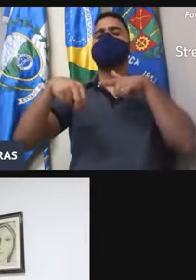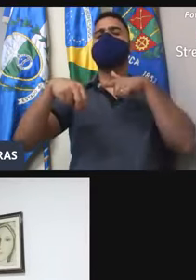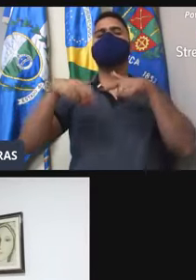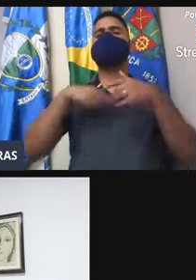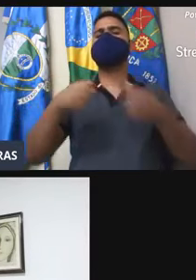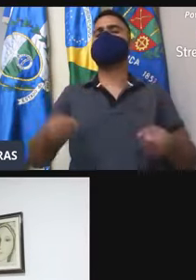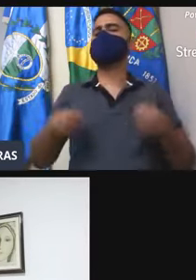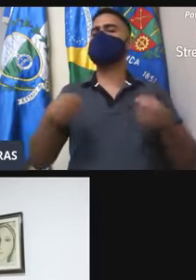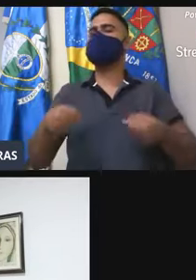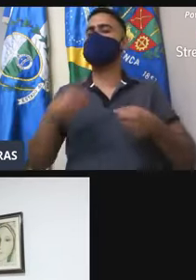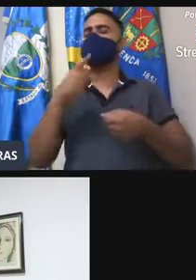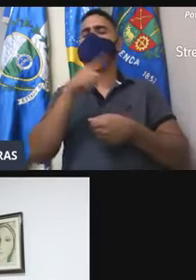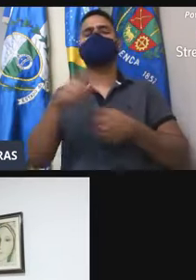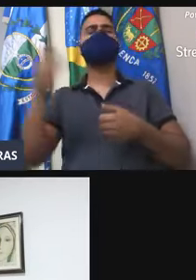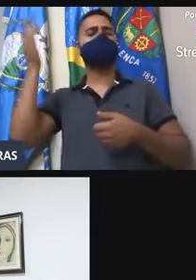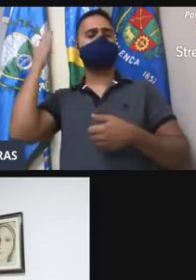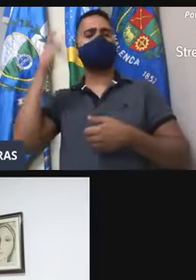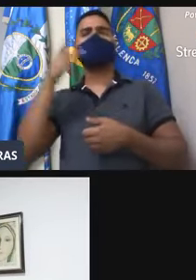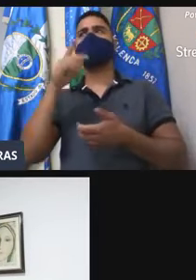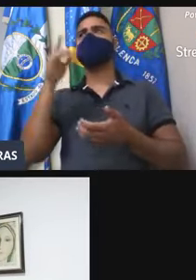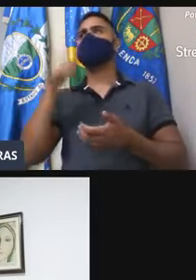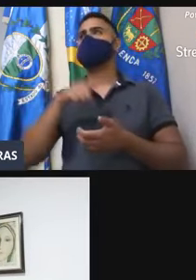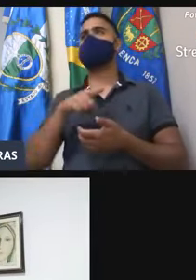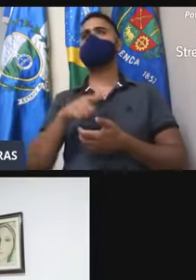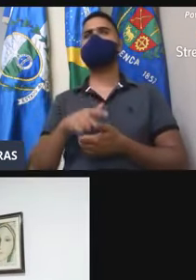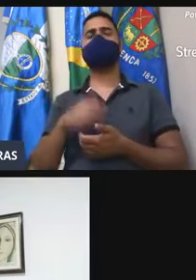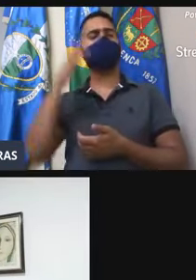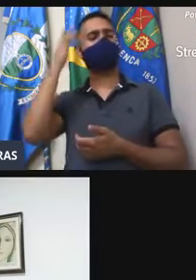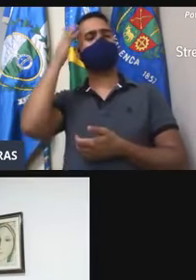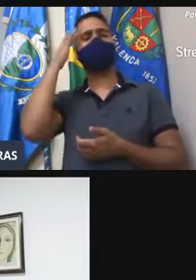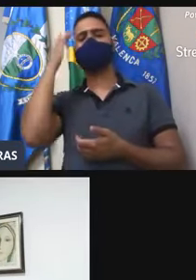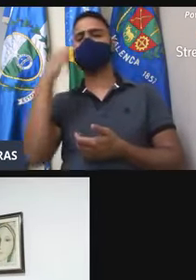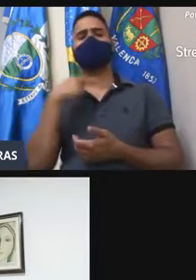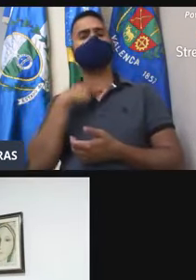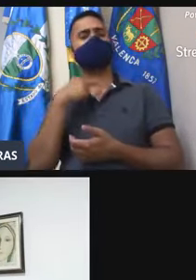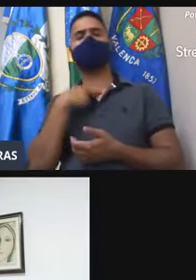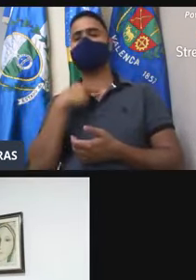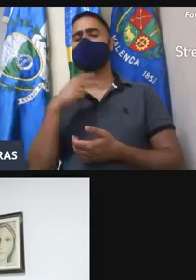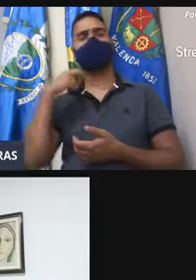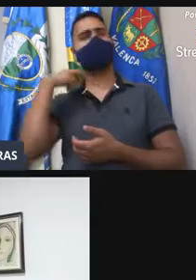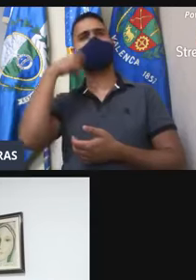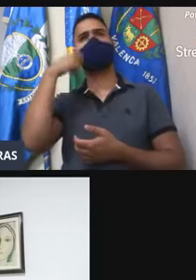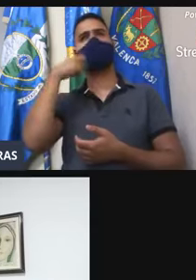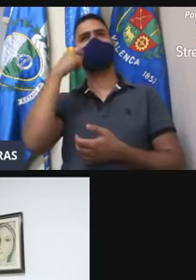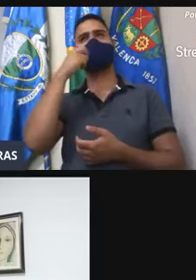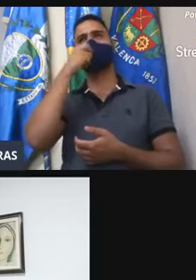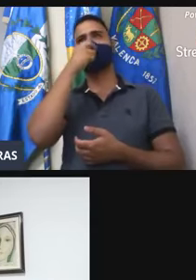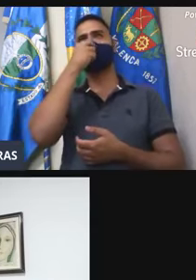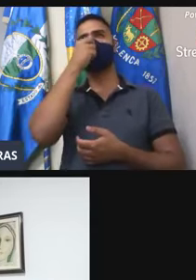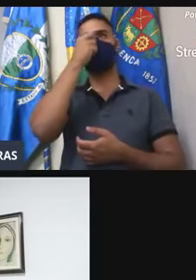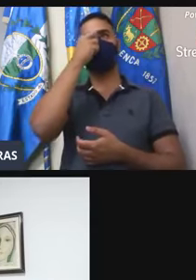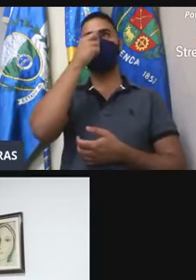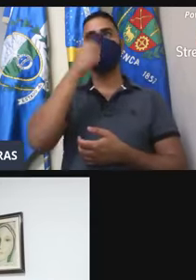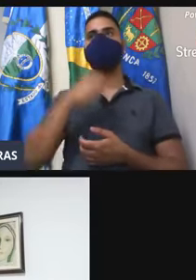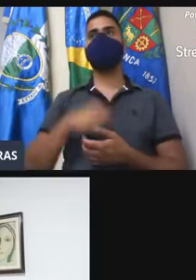roda. Falei na semana passada e vou falar de novo. Eu acho uma vergonha, entendeu? Eu acho que eu pensei que era, eu já